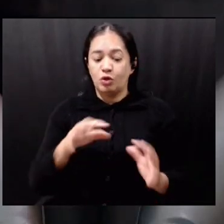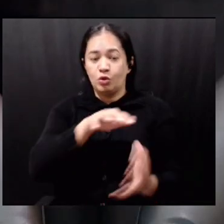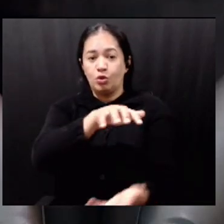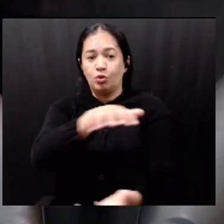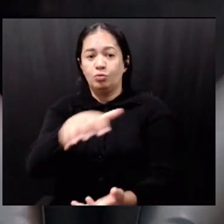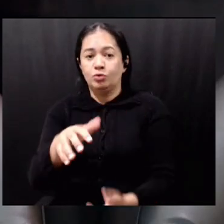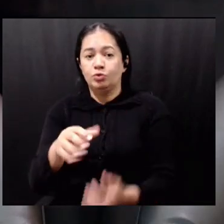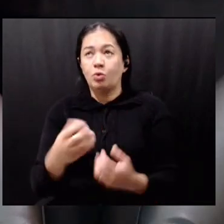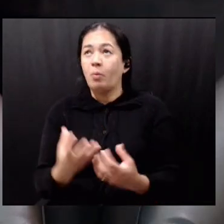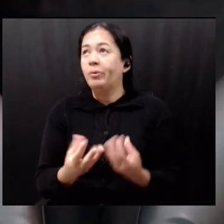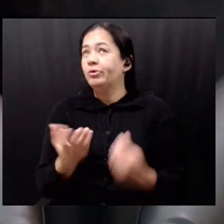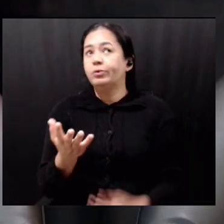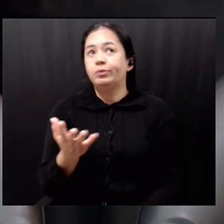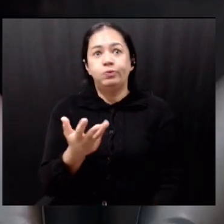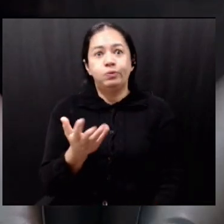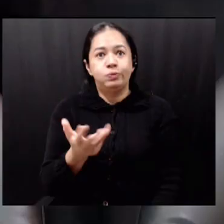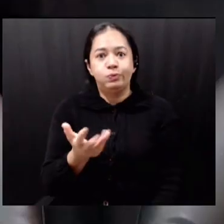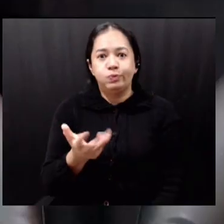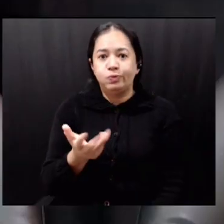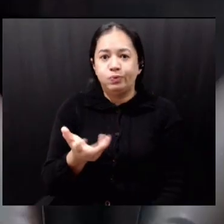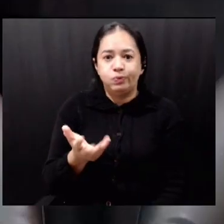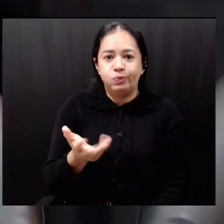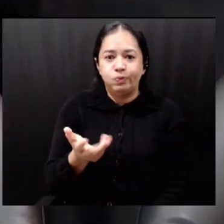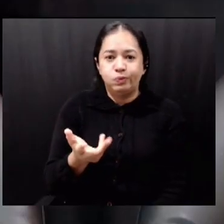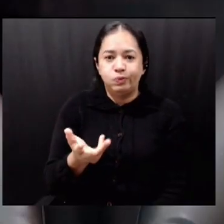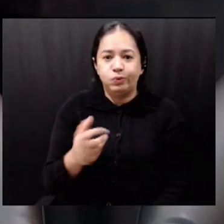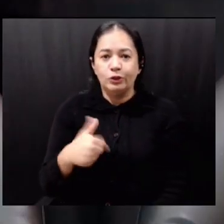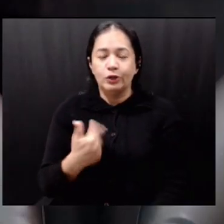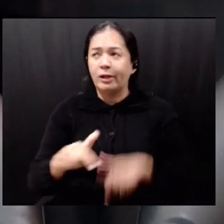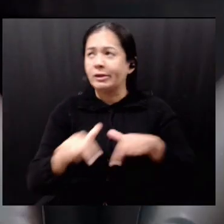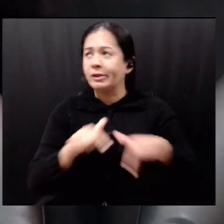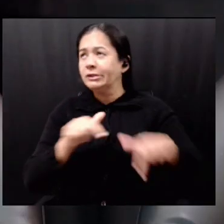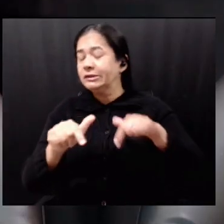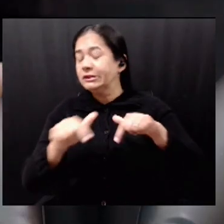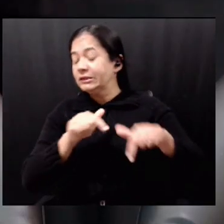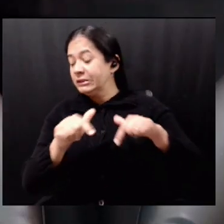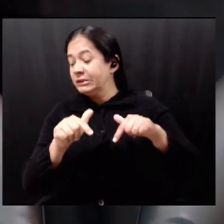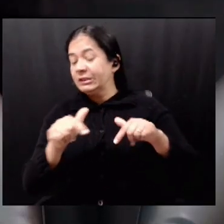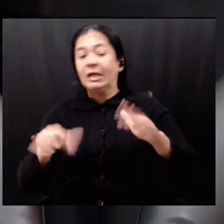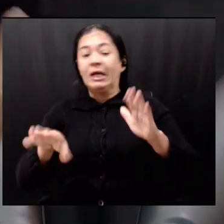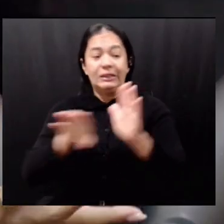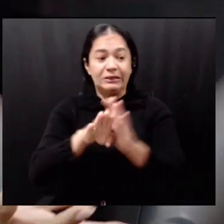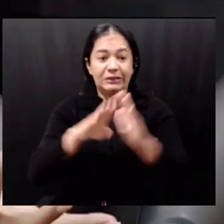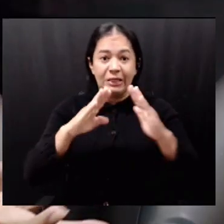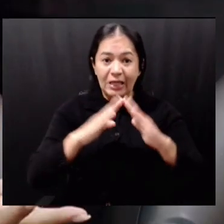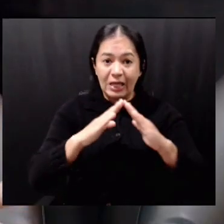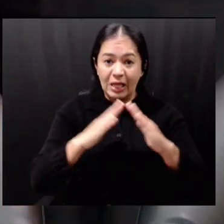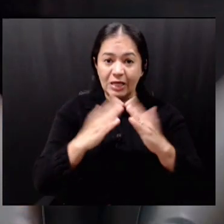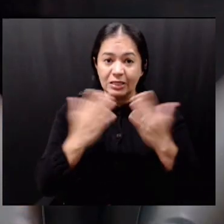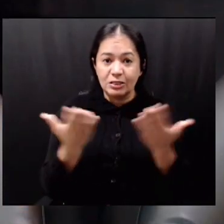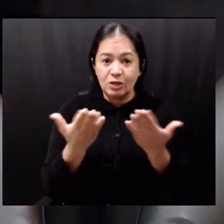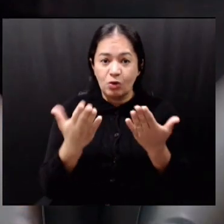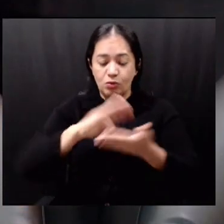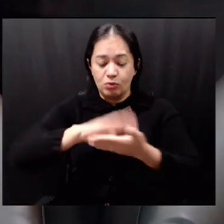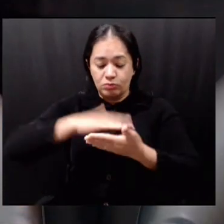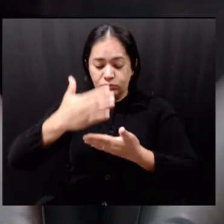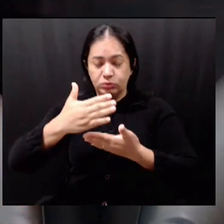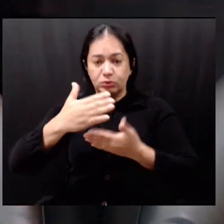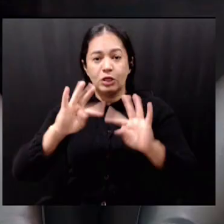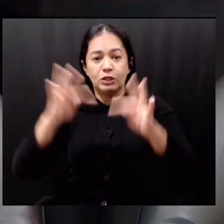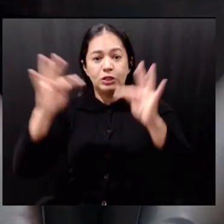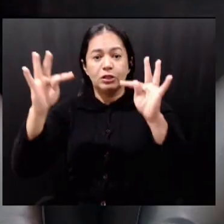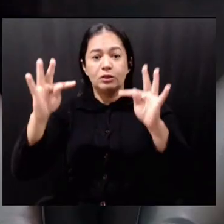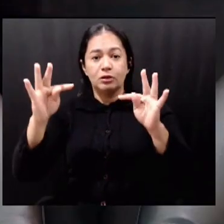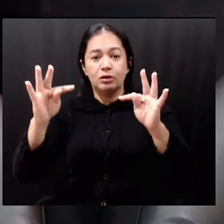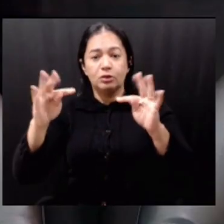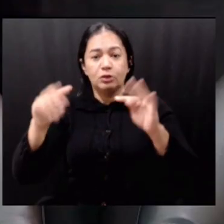com muitas demandas, a gente trabalha o tempo todo, até em casa, hoje com o celular, com as telas, com a tecnologia inclusive, a gente traz o trabalho